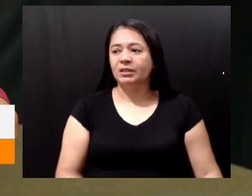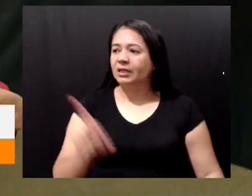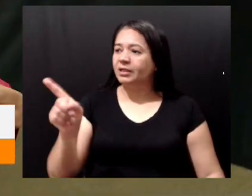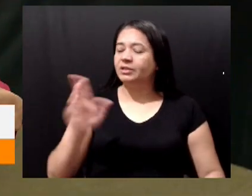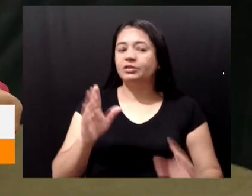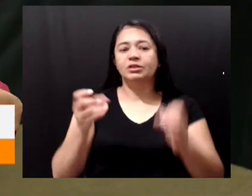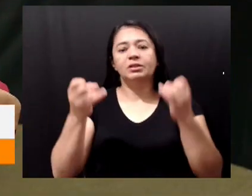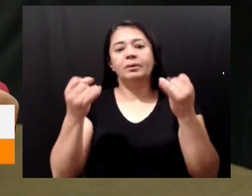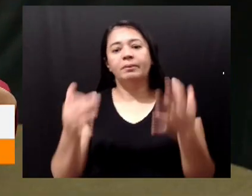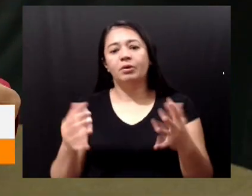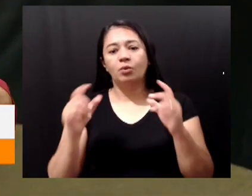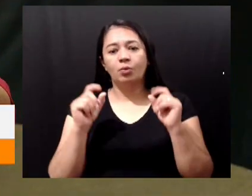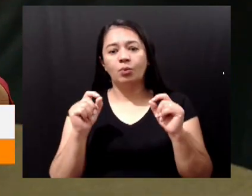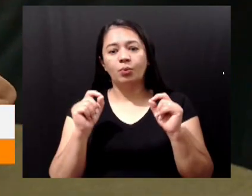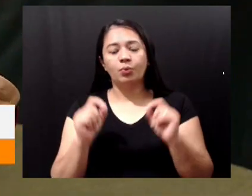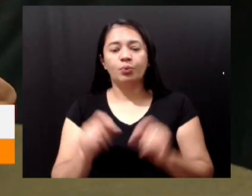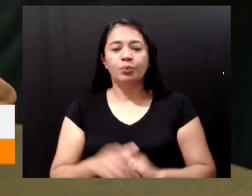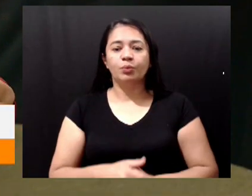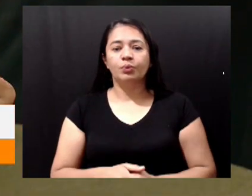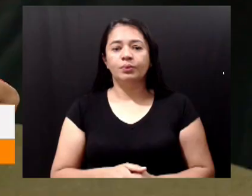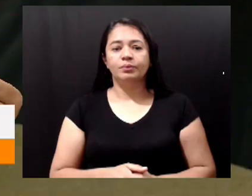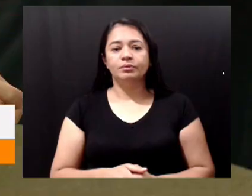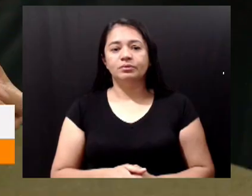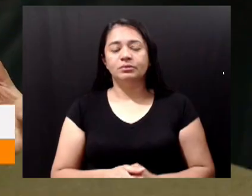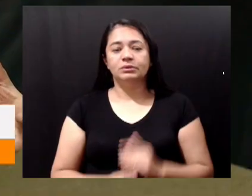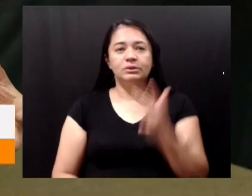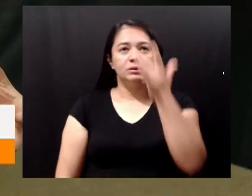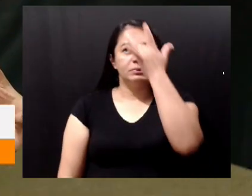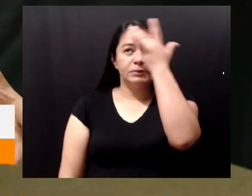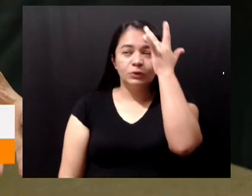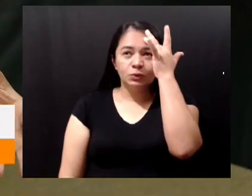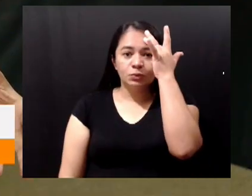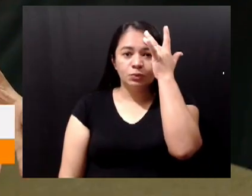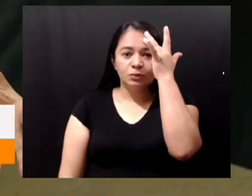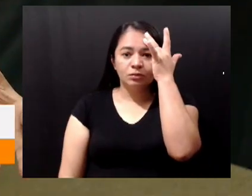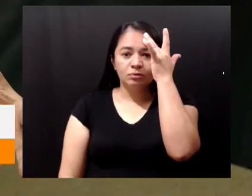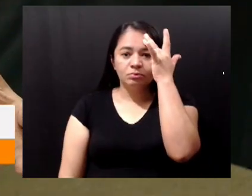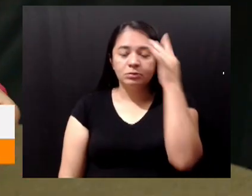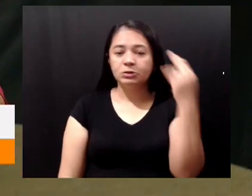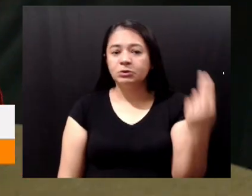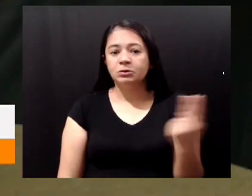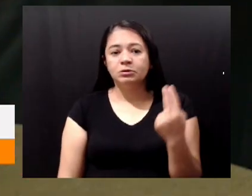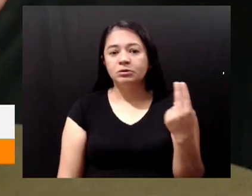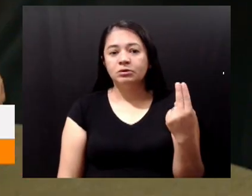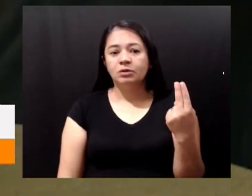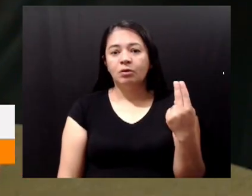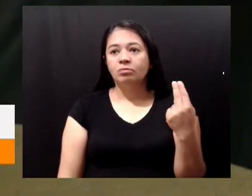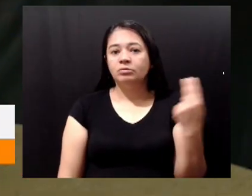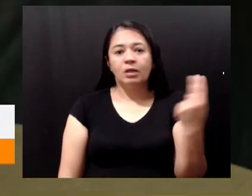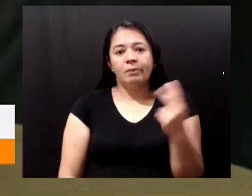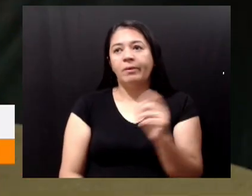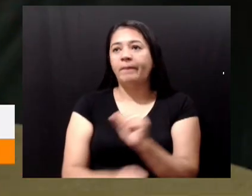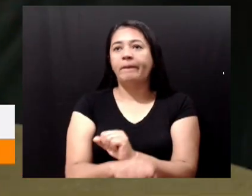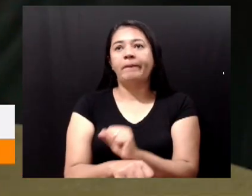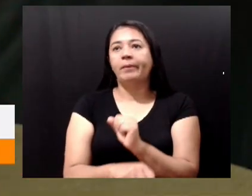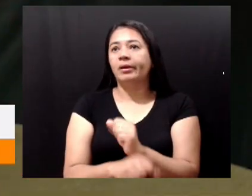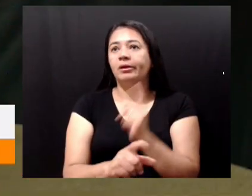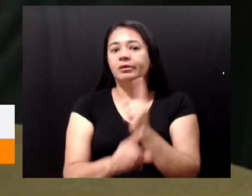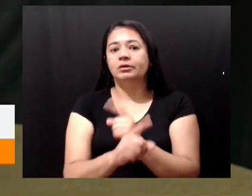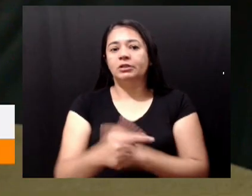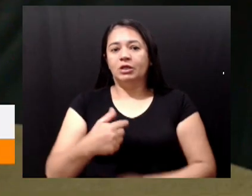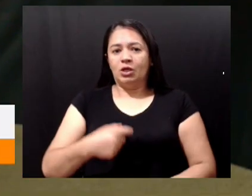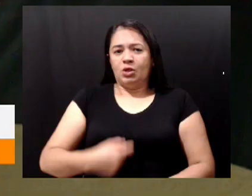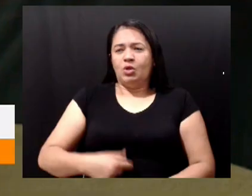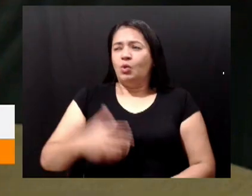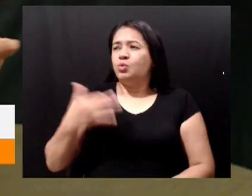que de repente as pessoas não têm como esperar o atendimento, né? A pessoa está com uma dor de estômago, a pessoa está com uma dor de cabeça